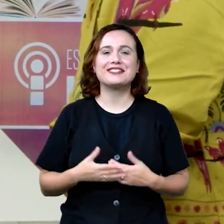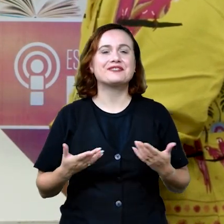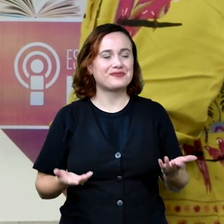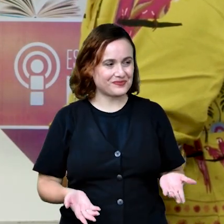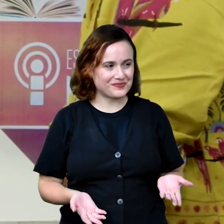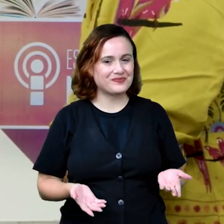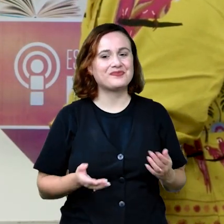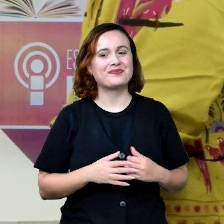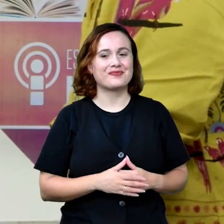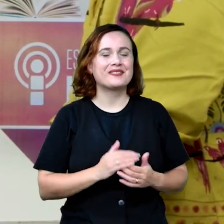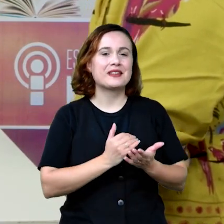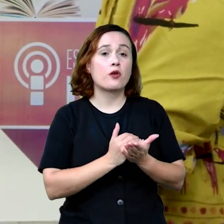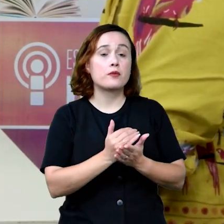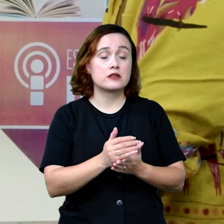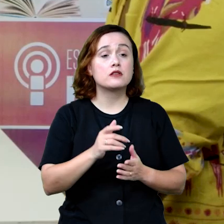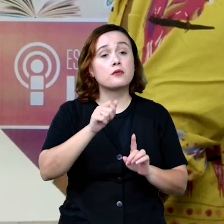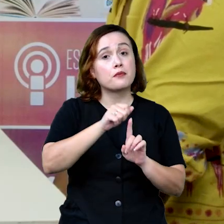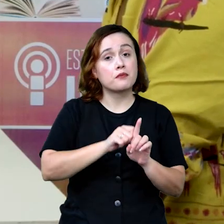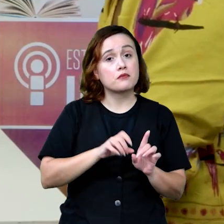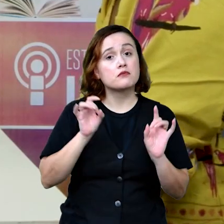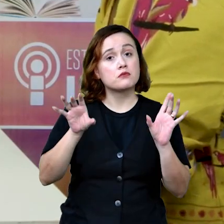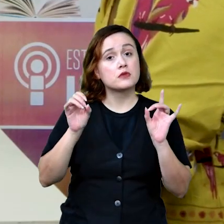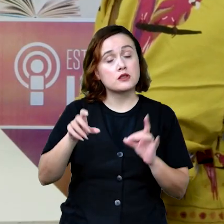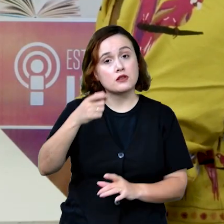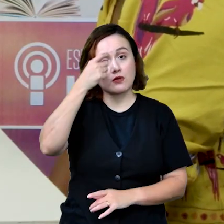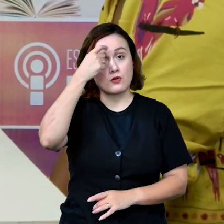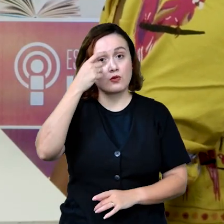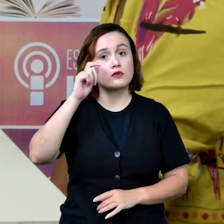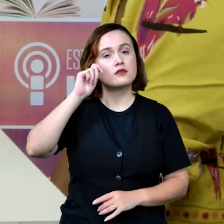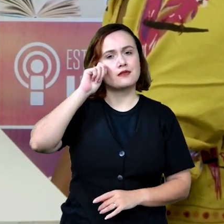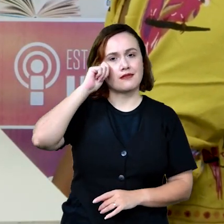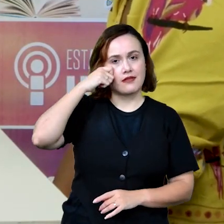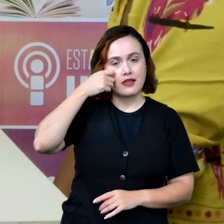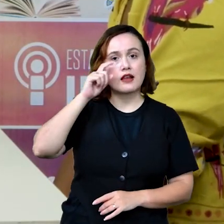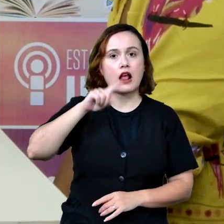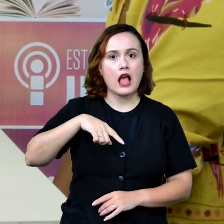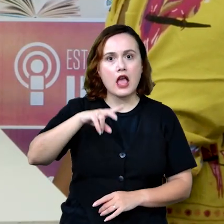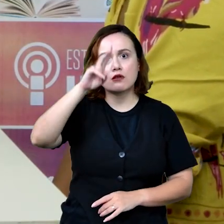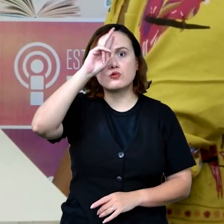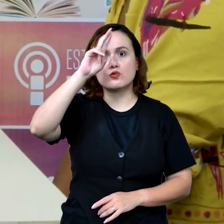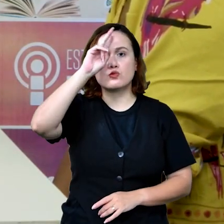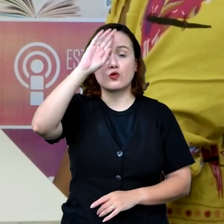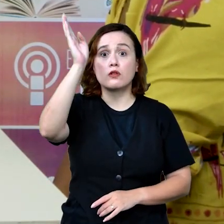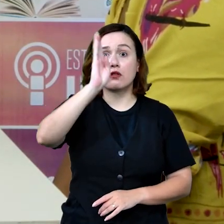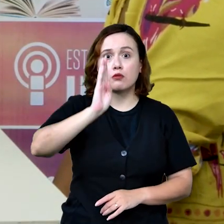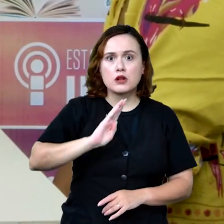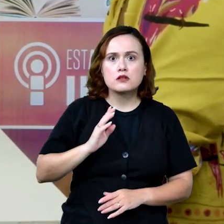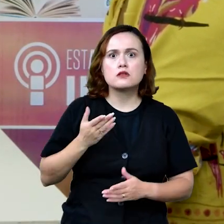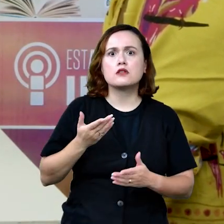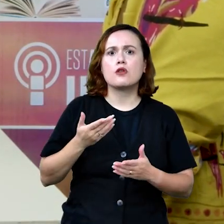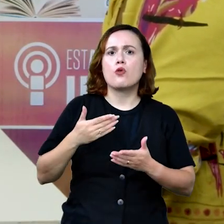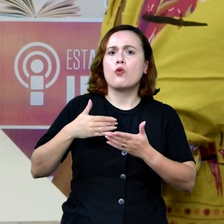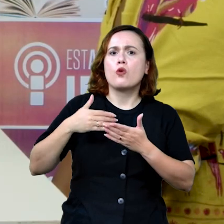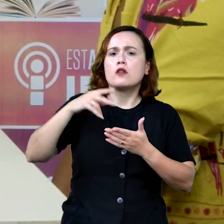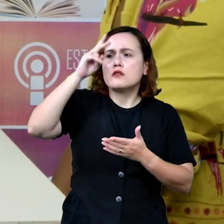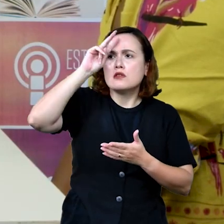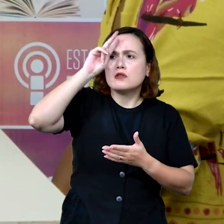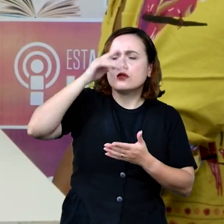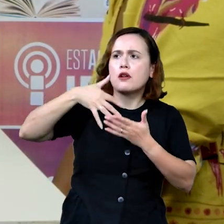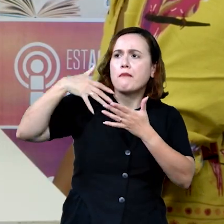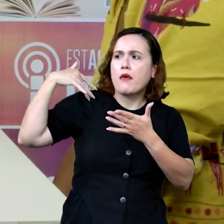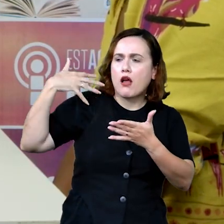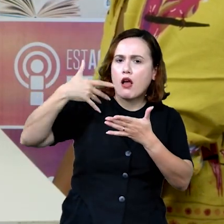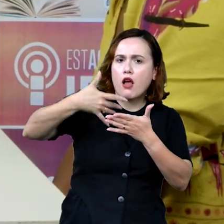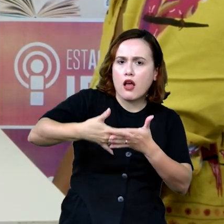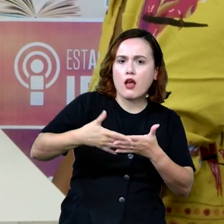Então, começando o nosso podcast, o mês da consciência negra existe para que a história do Brasil seja contada a partir